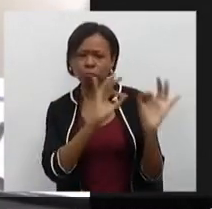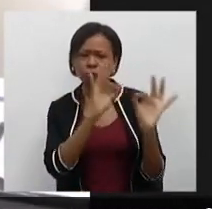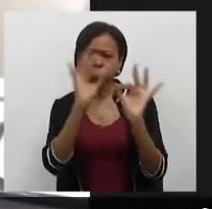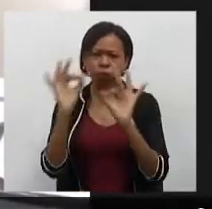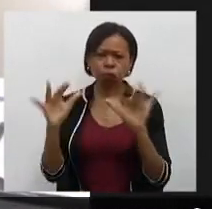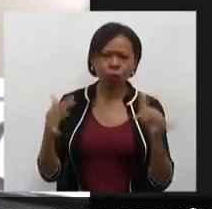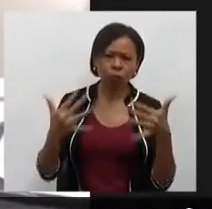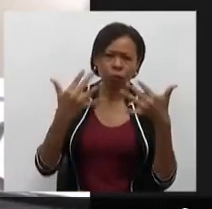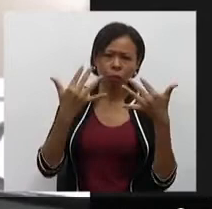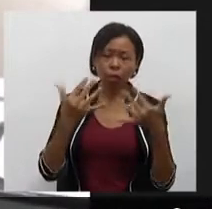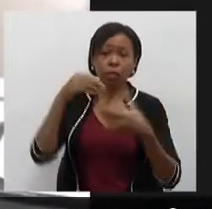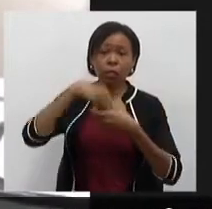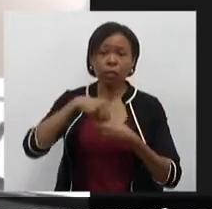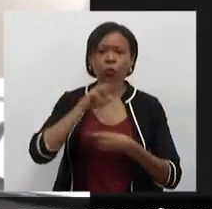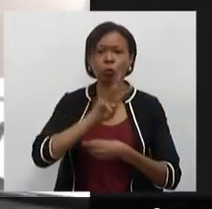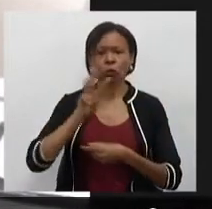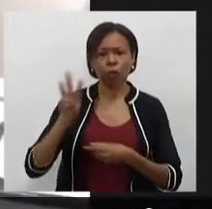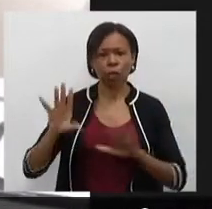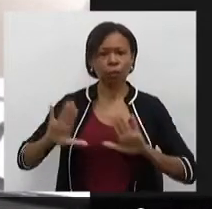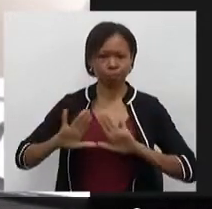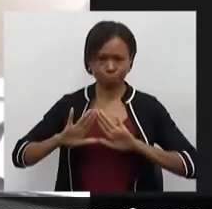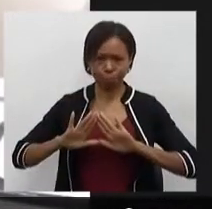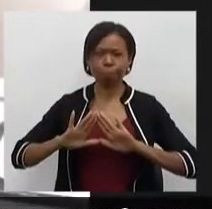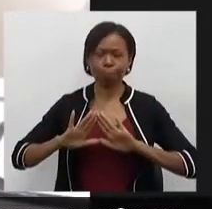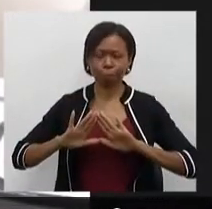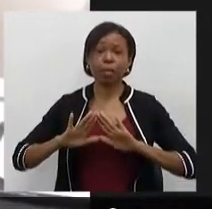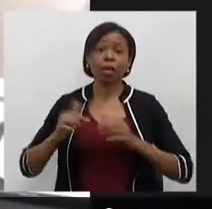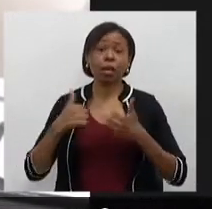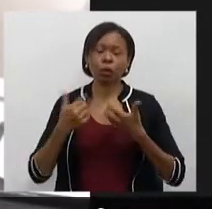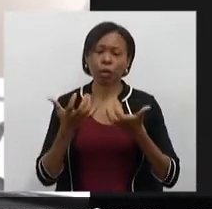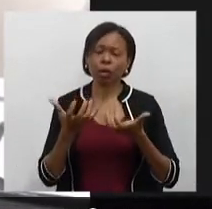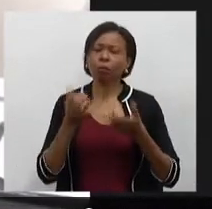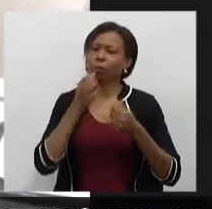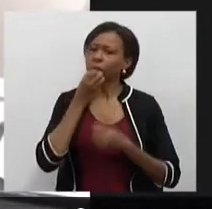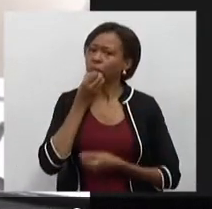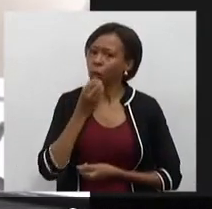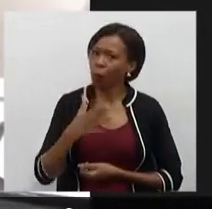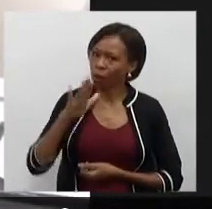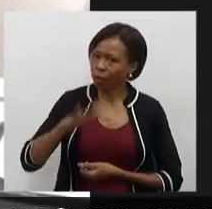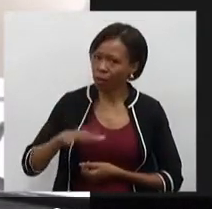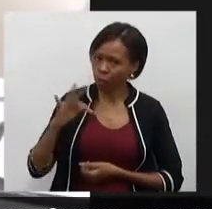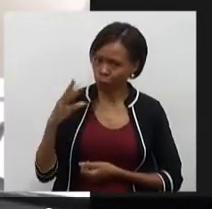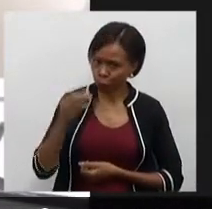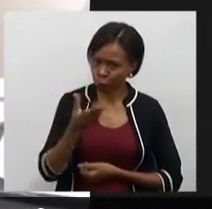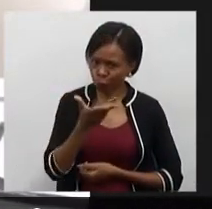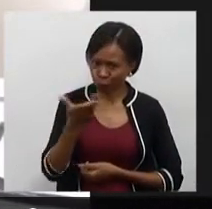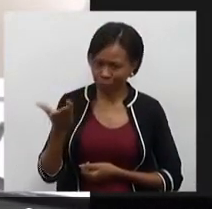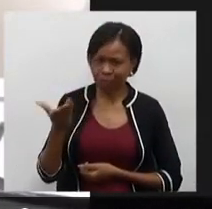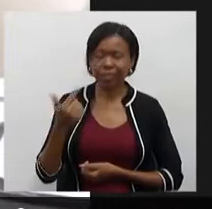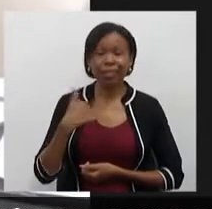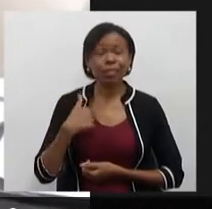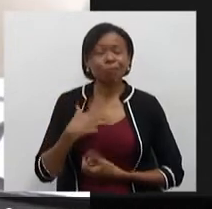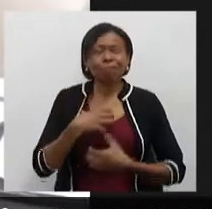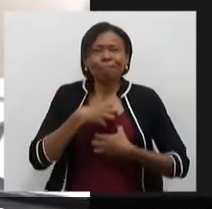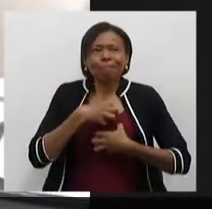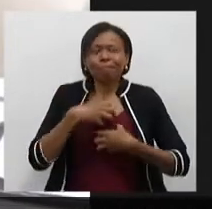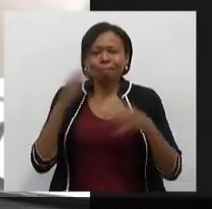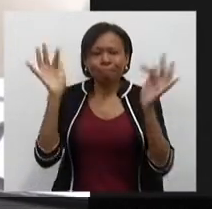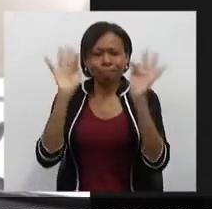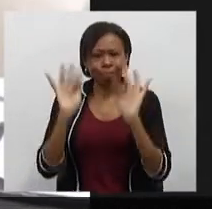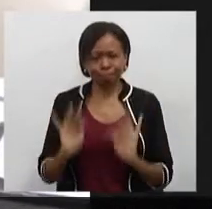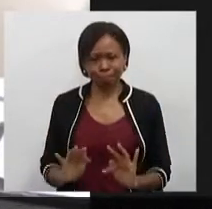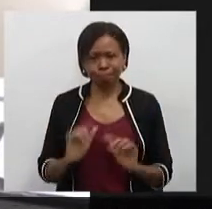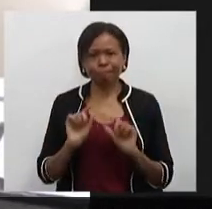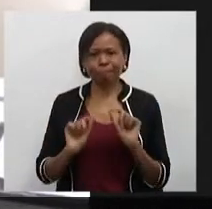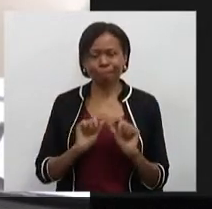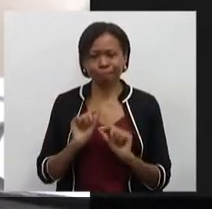no site da TV Assembleia. Eu quero deixar o meu muito boa tarde a todos vocês. E eu fico muito feliz e a